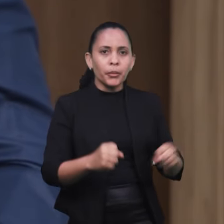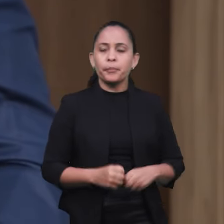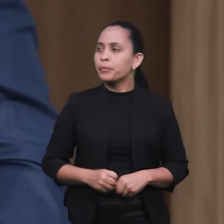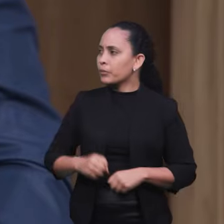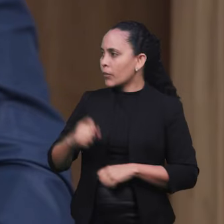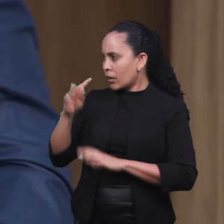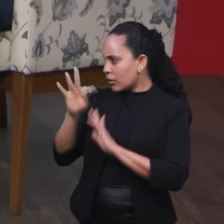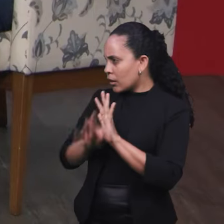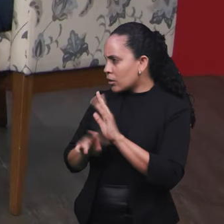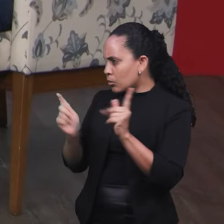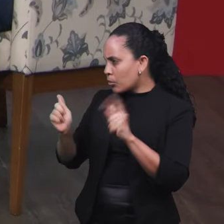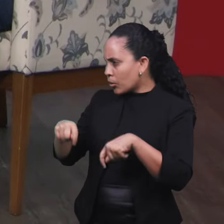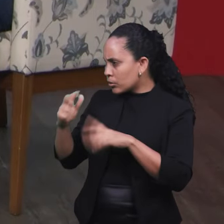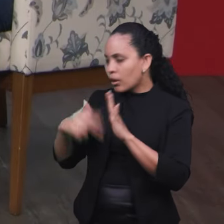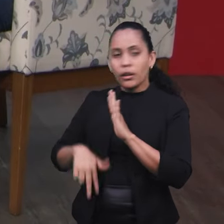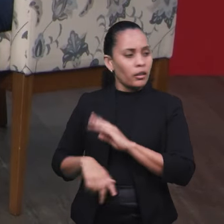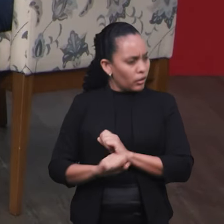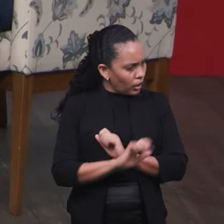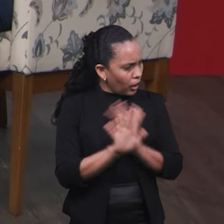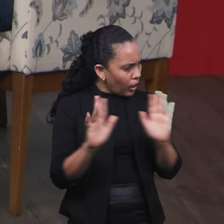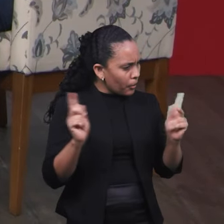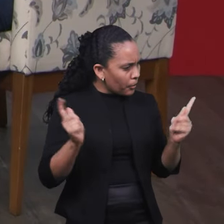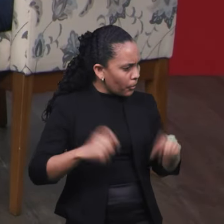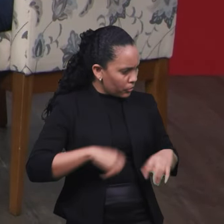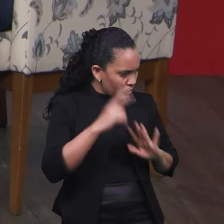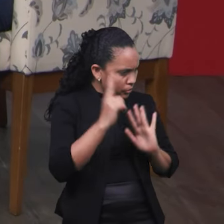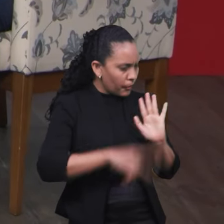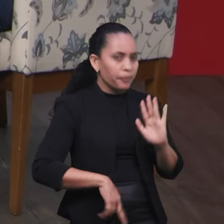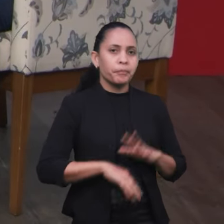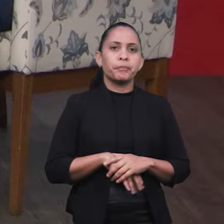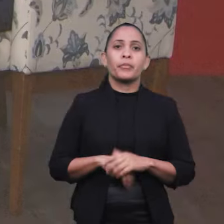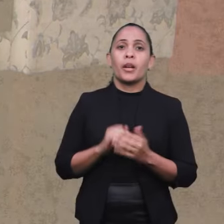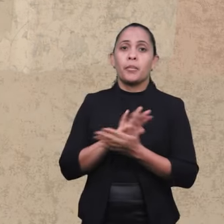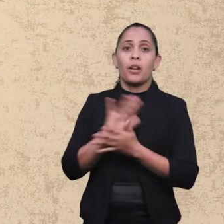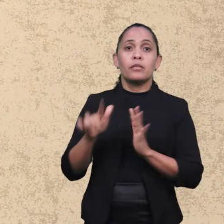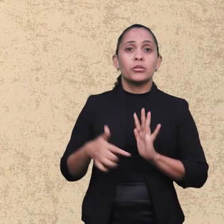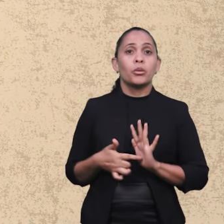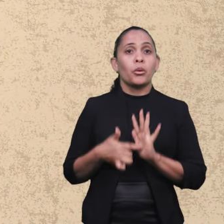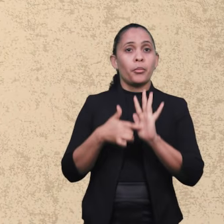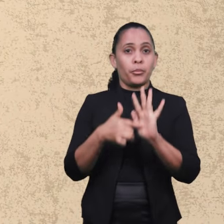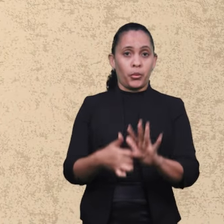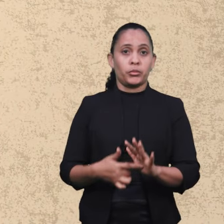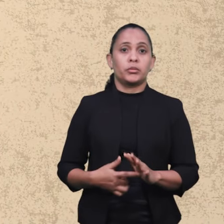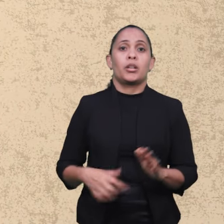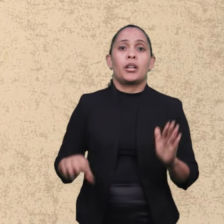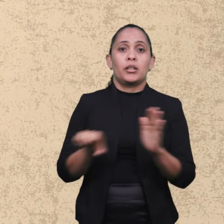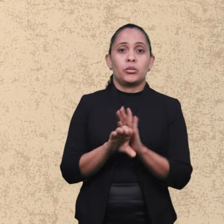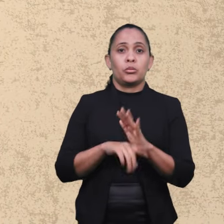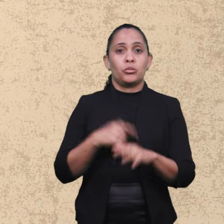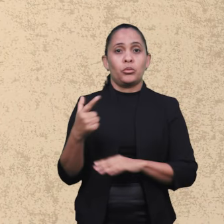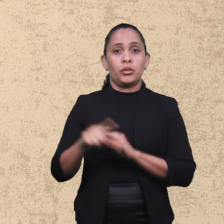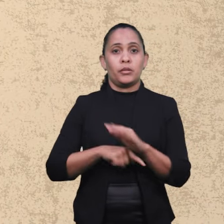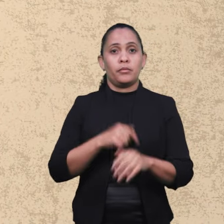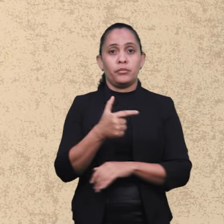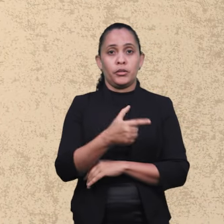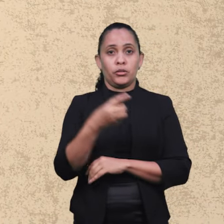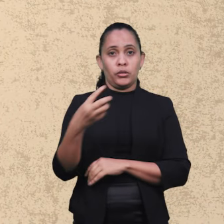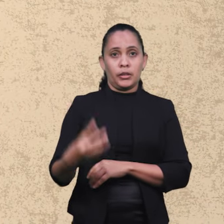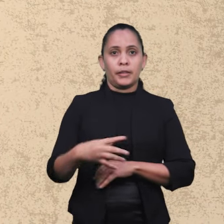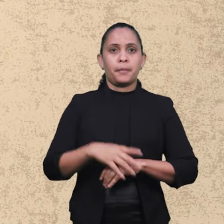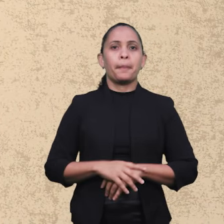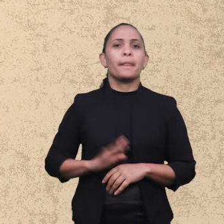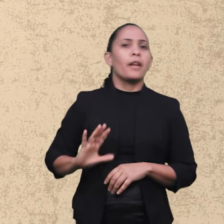posso ler o texto? Claro, fazendo... claro, por favor. A palavra diz assim que... Êxodo 2,